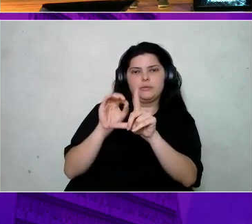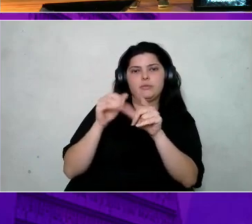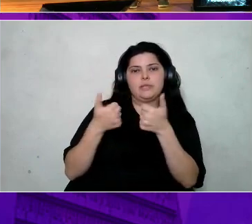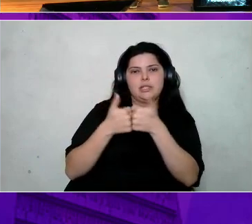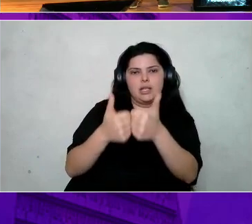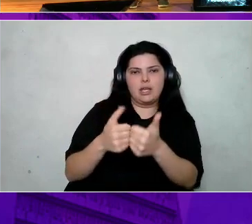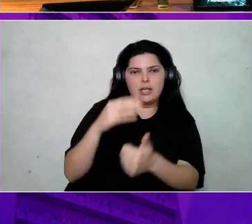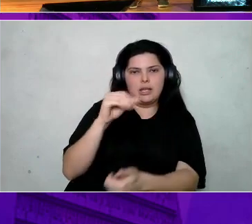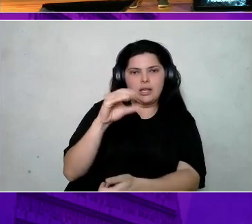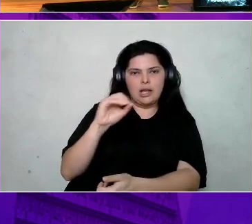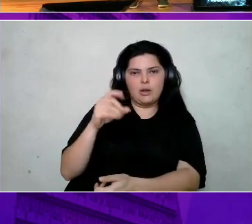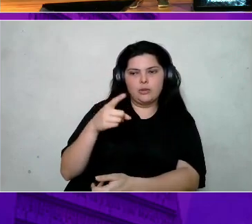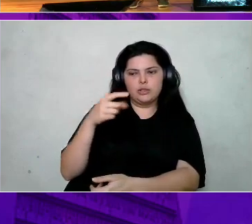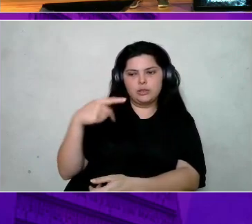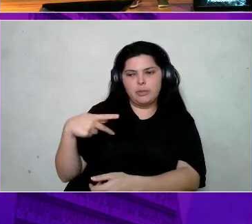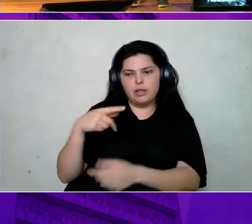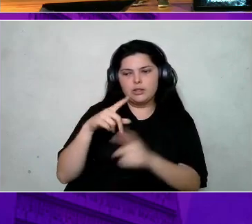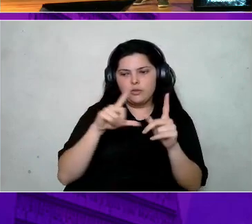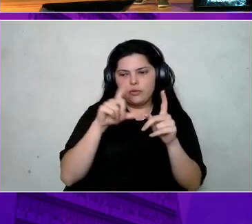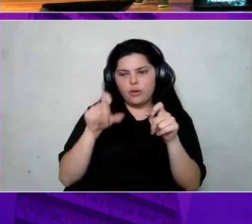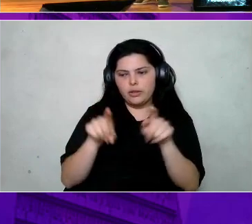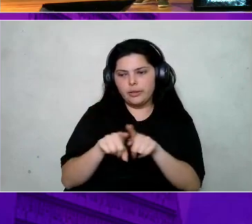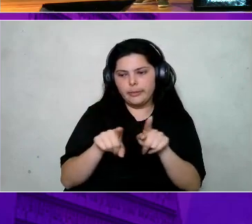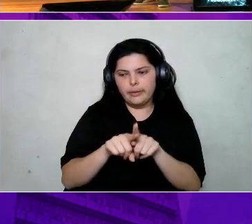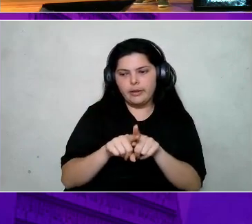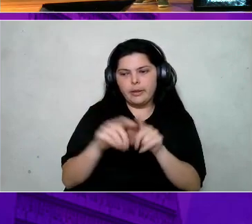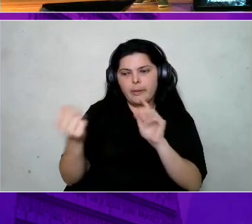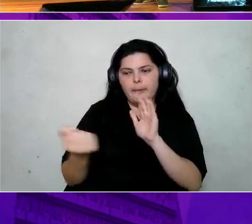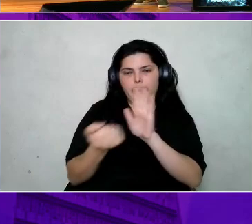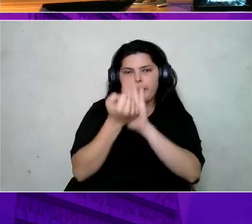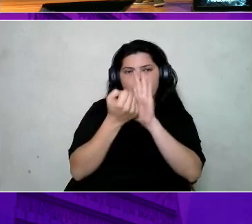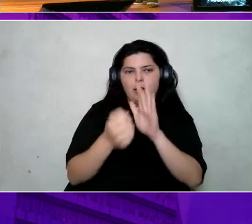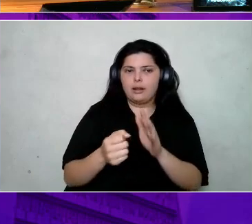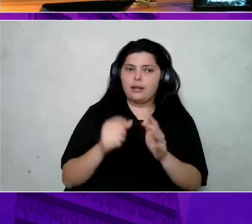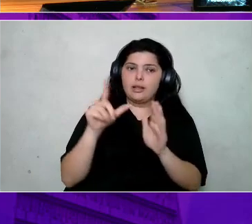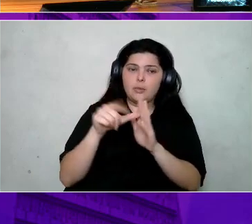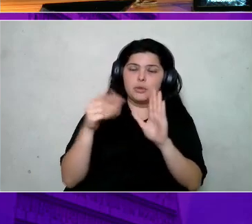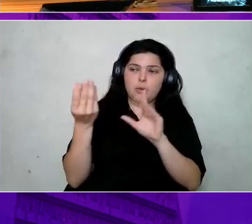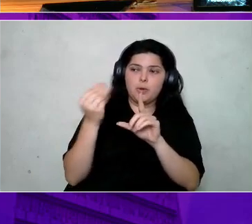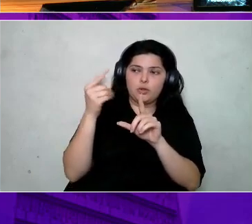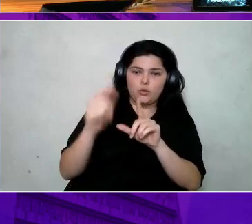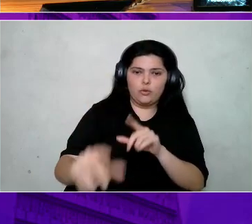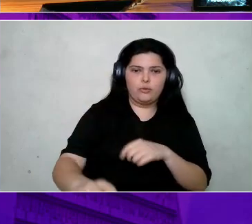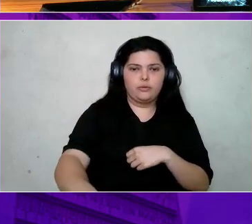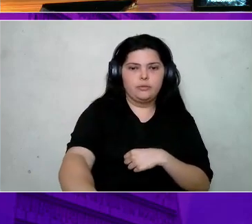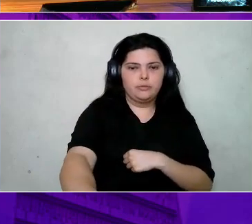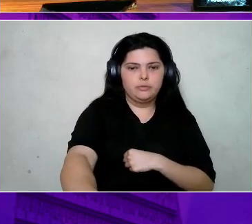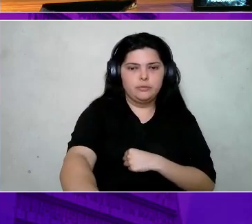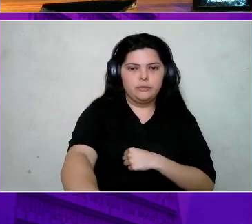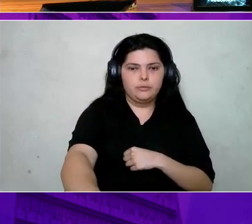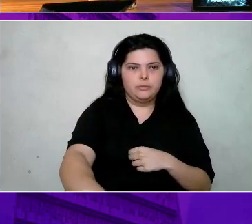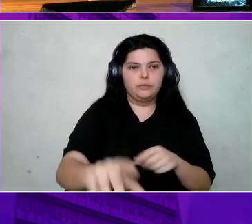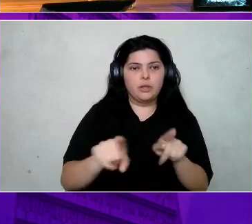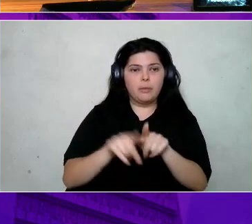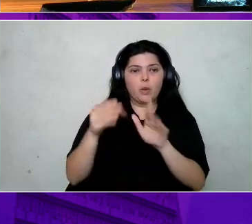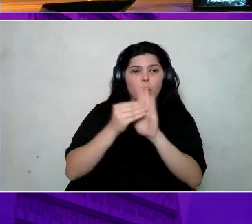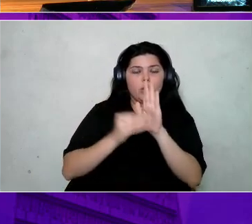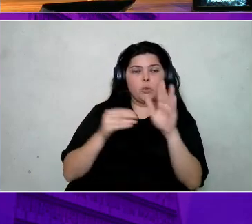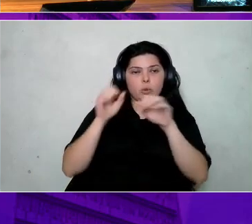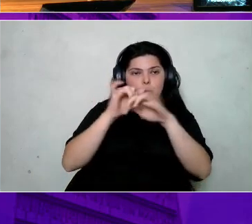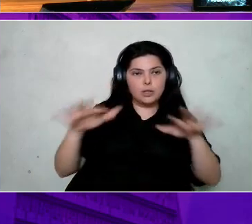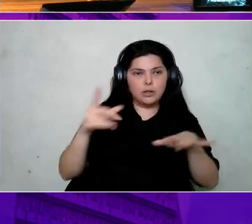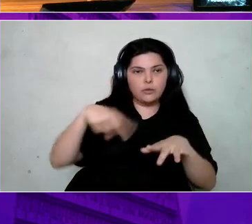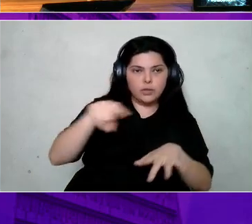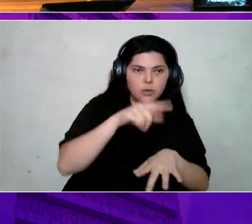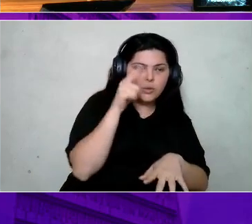se tirar foto, né, marca lá, né, que depois eu reposto. Eu tenho compartilhado, né, vários conteúdos lá com vocês, né, para que vocês possam